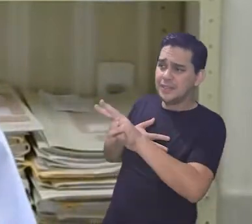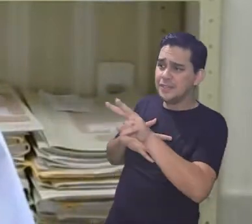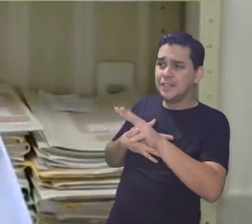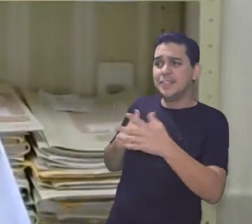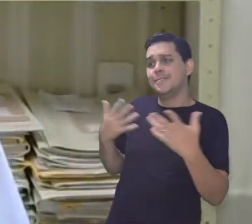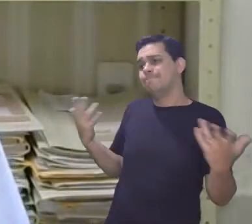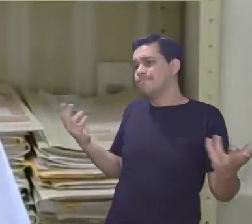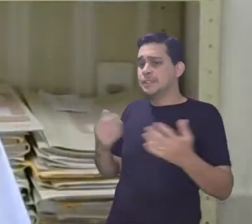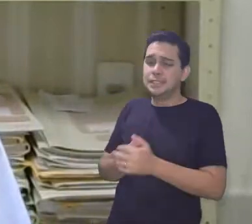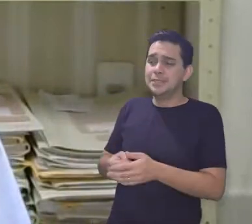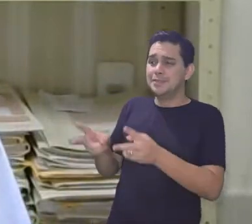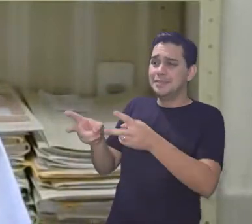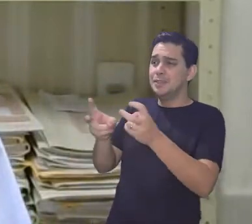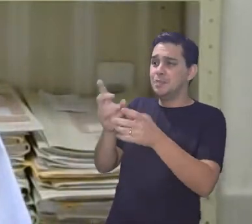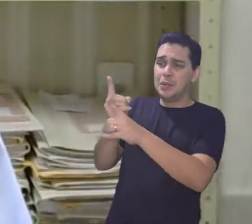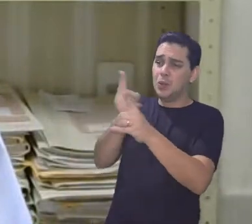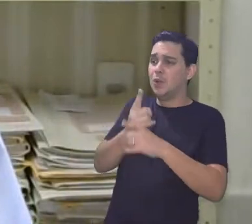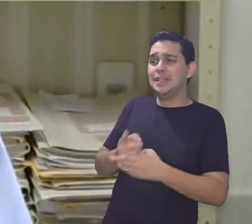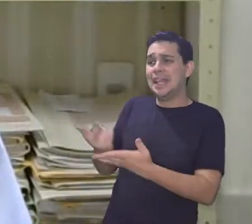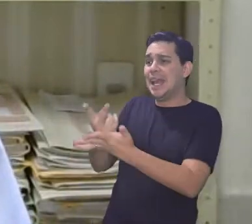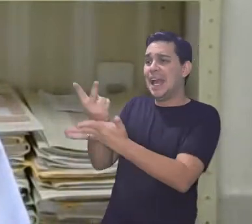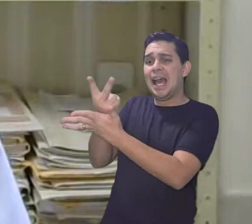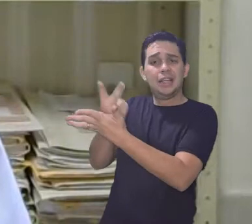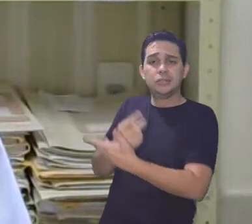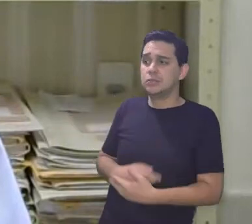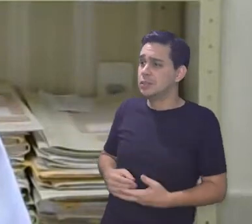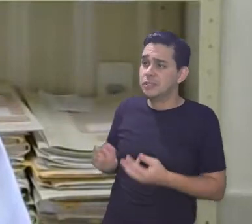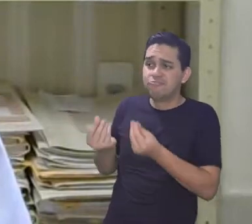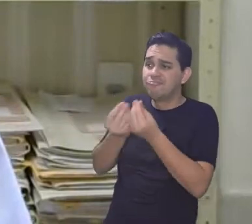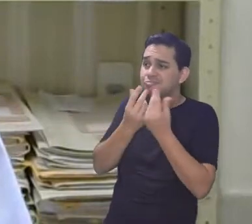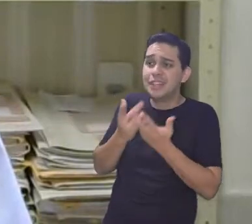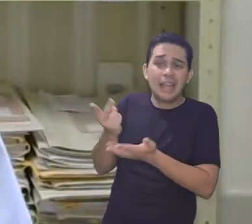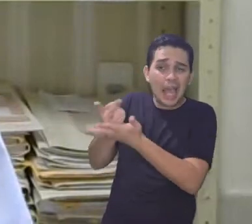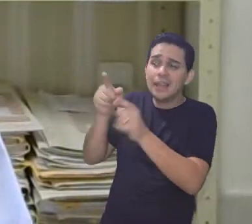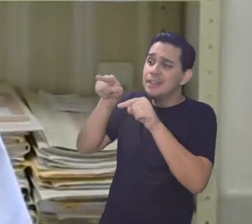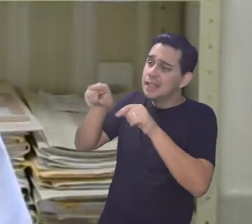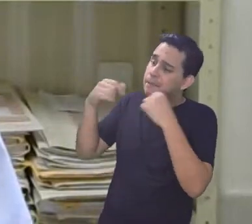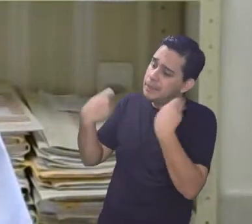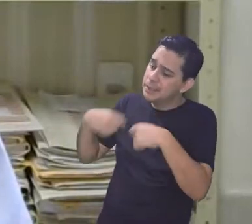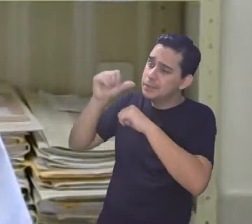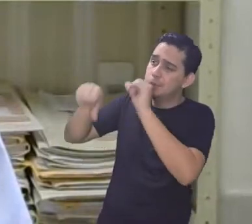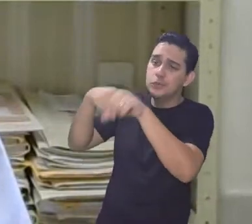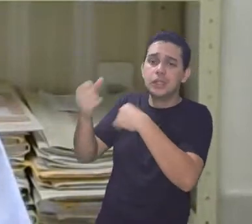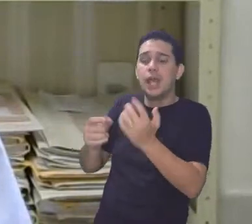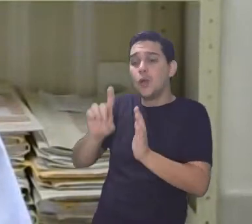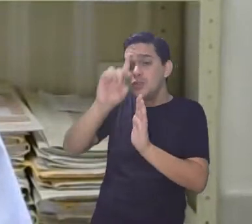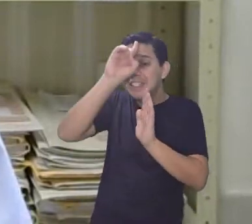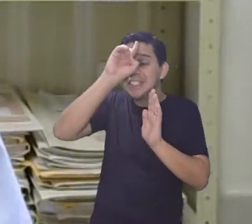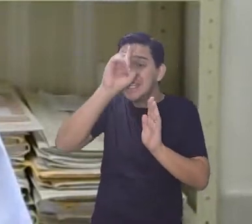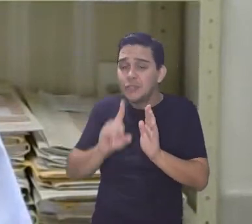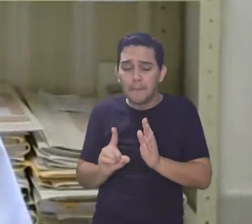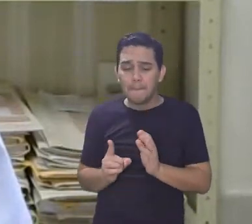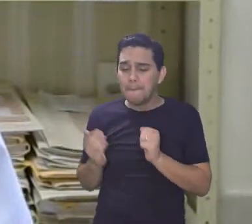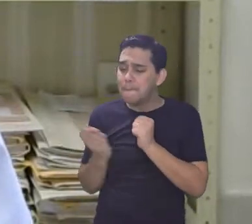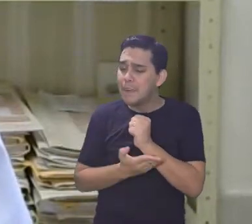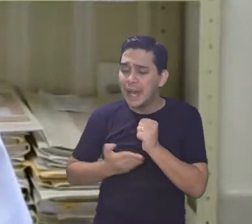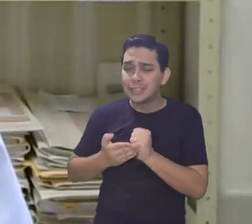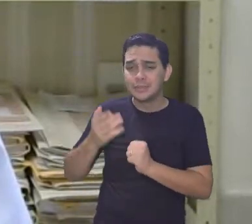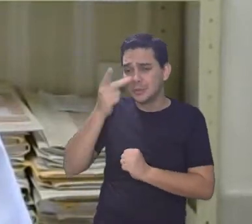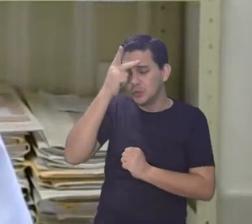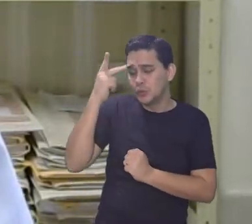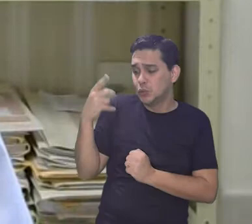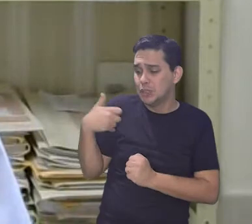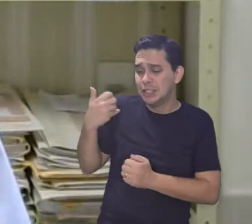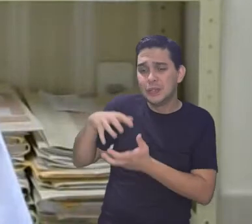se defender em termos de... Assim, não há muito argumento para não se aplicar um direito fundamental do idoso, da pessoa